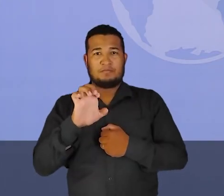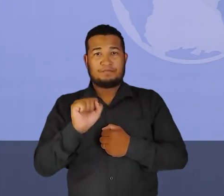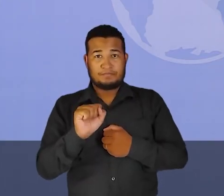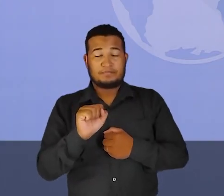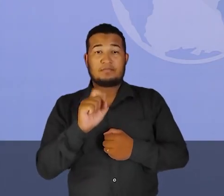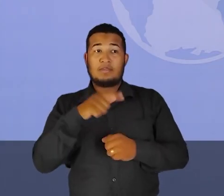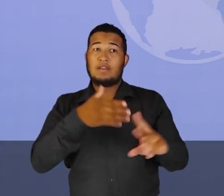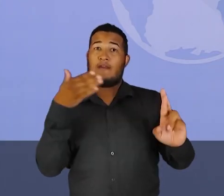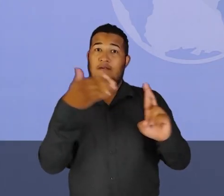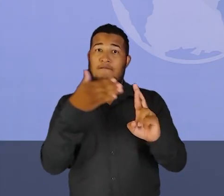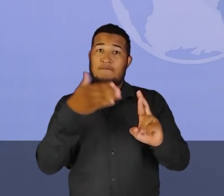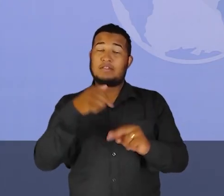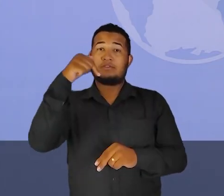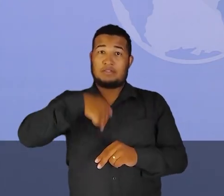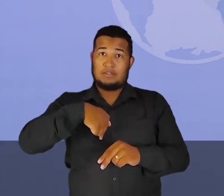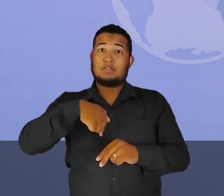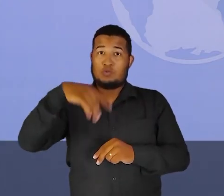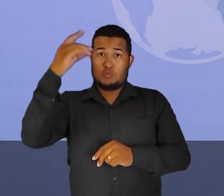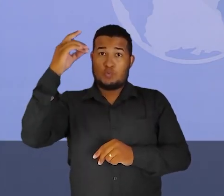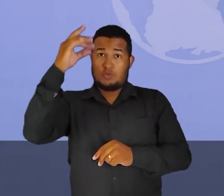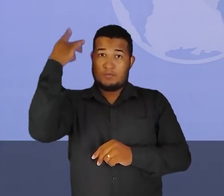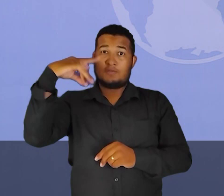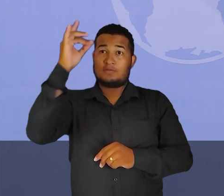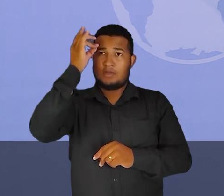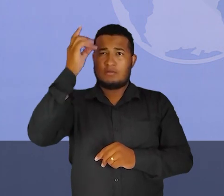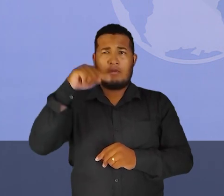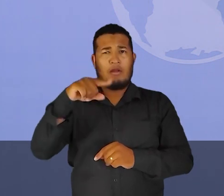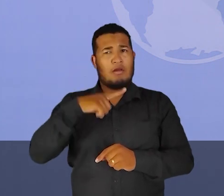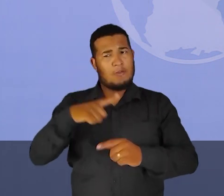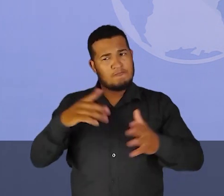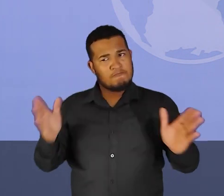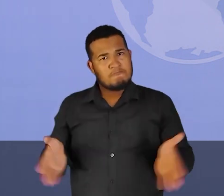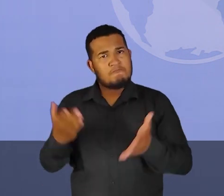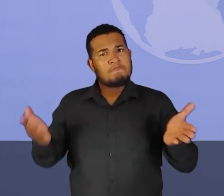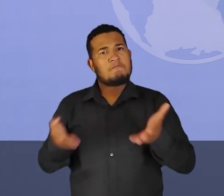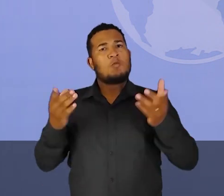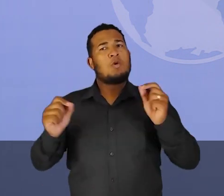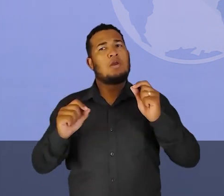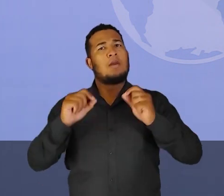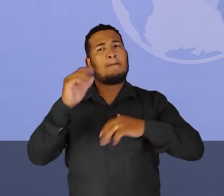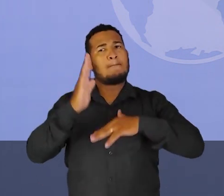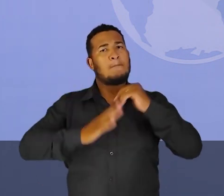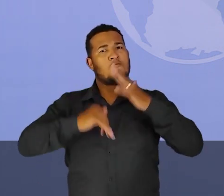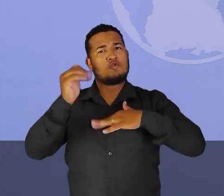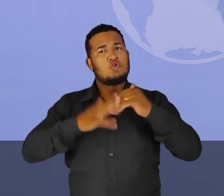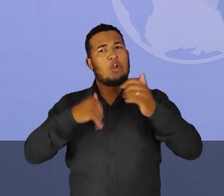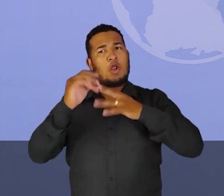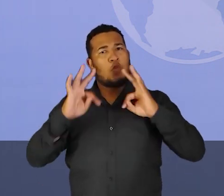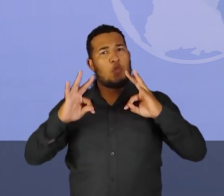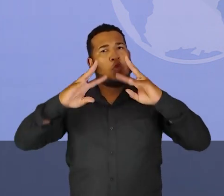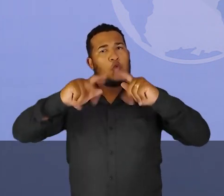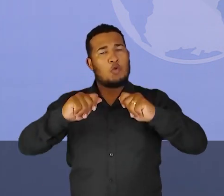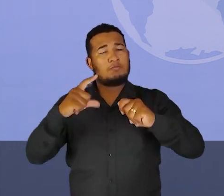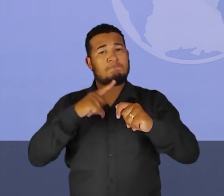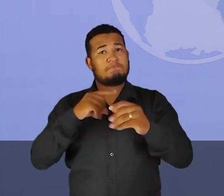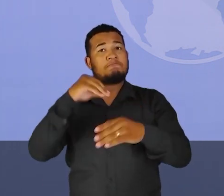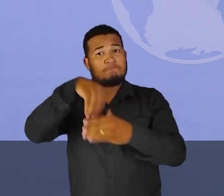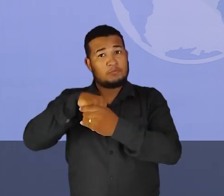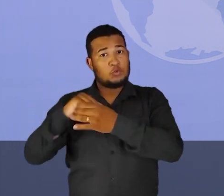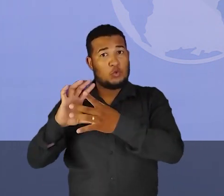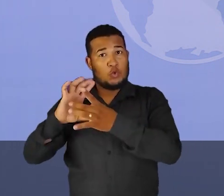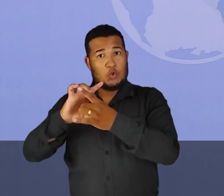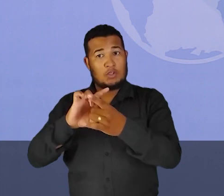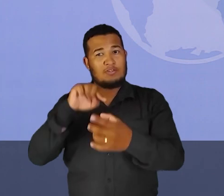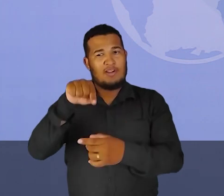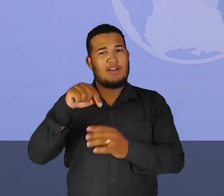referência no nosso estado e ele provoca, né, todas as pessoas envolvidas dentro desse contexto,